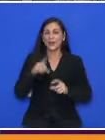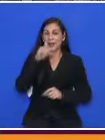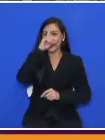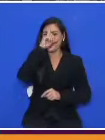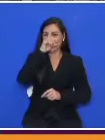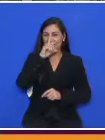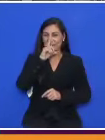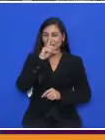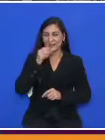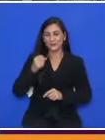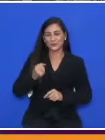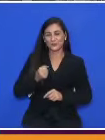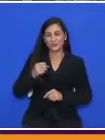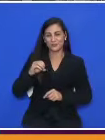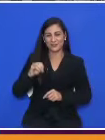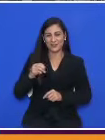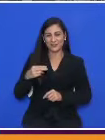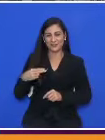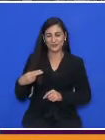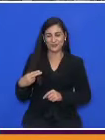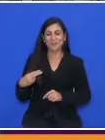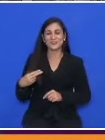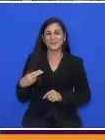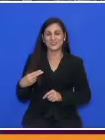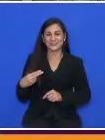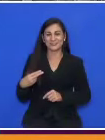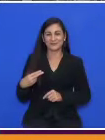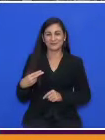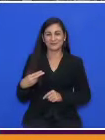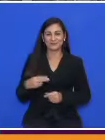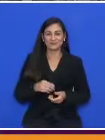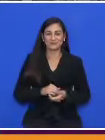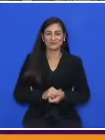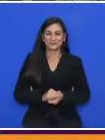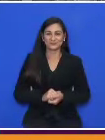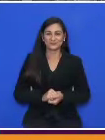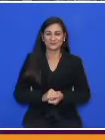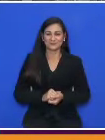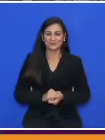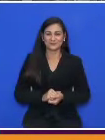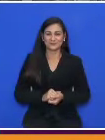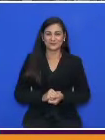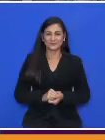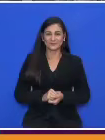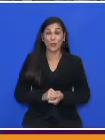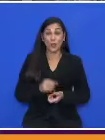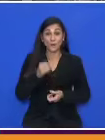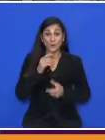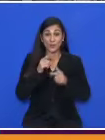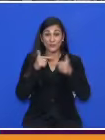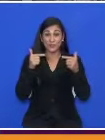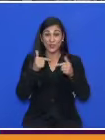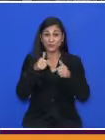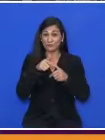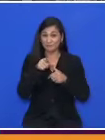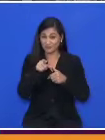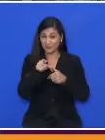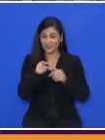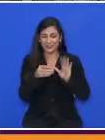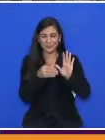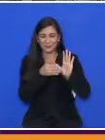Bola amarela, número 02. Amarela 02. Boa sorte para você que